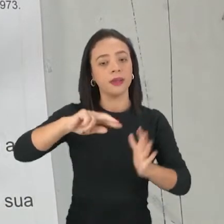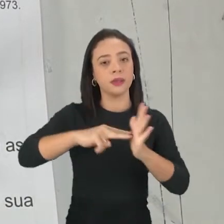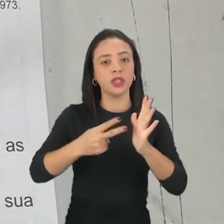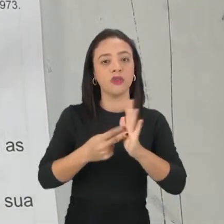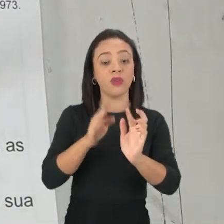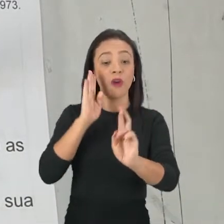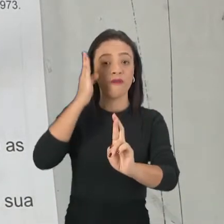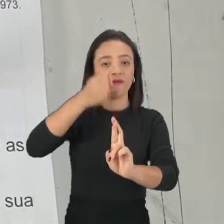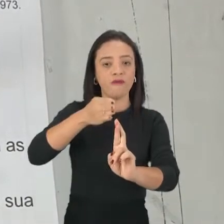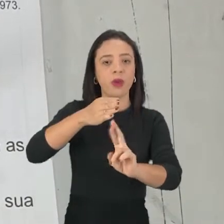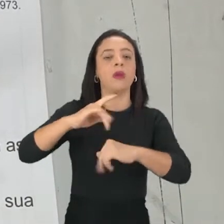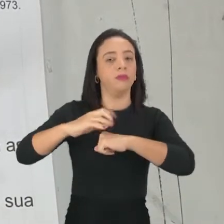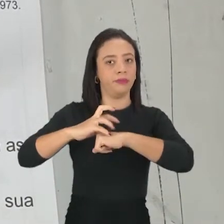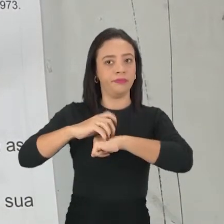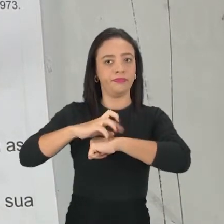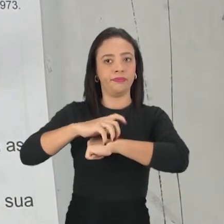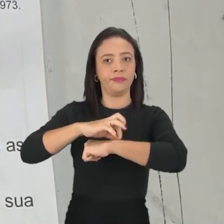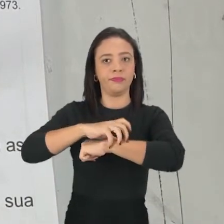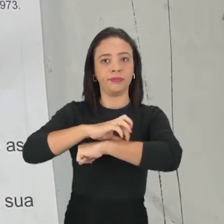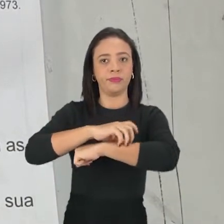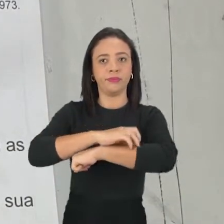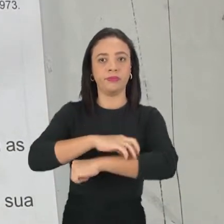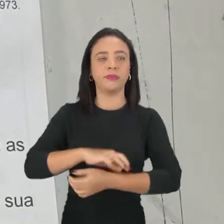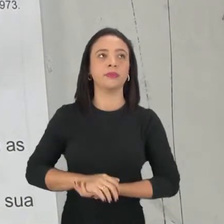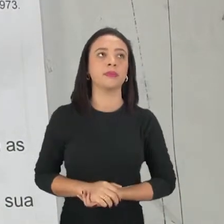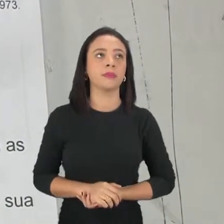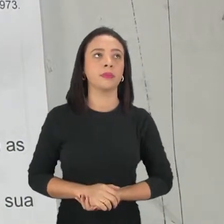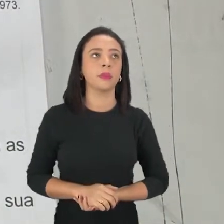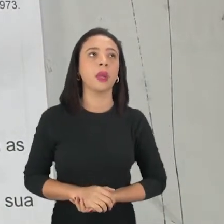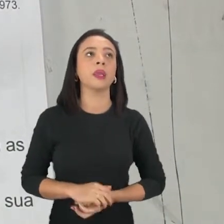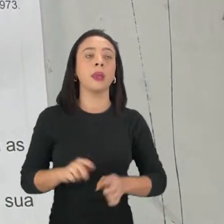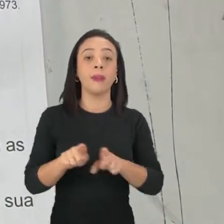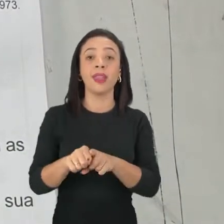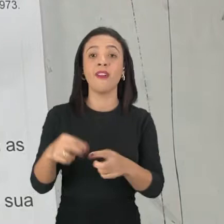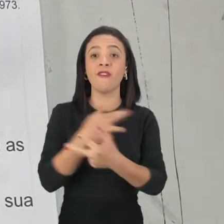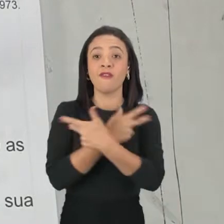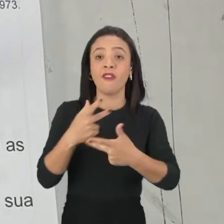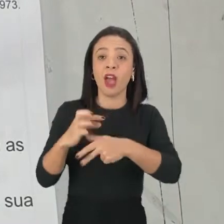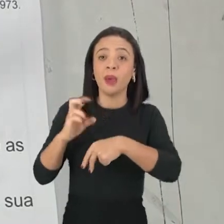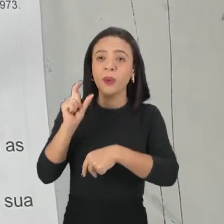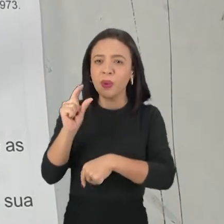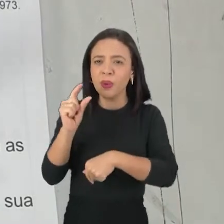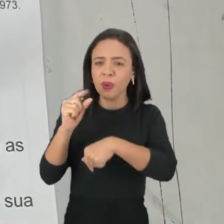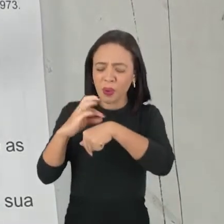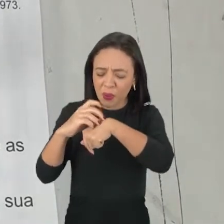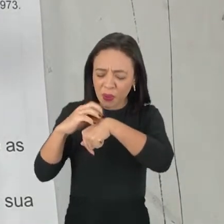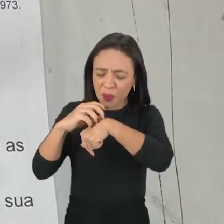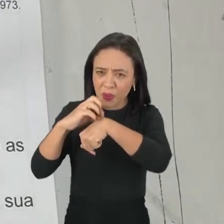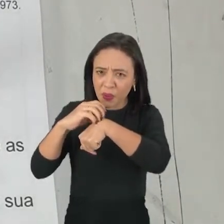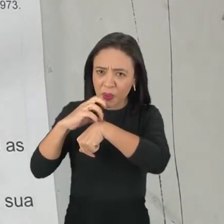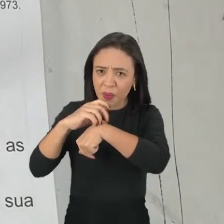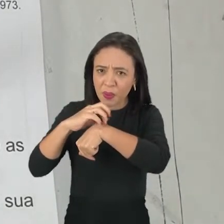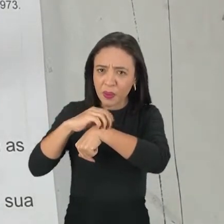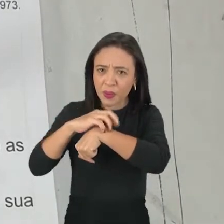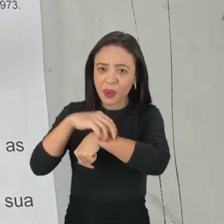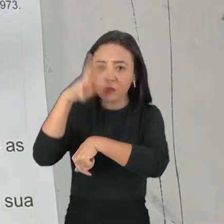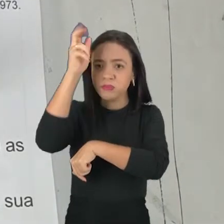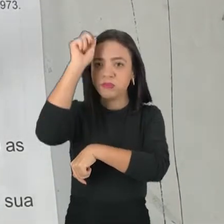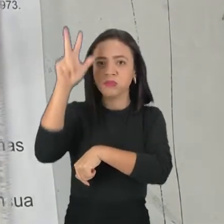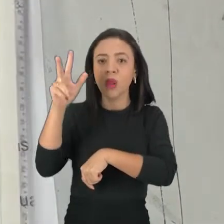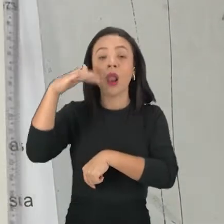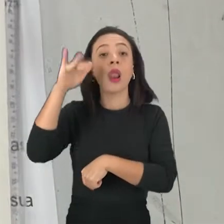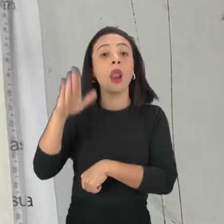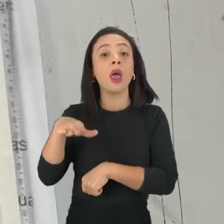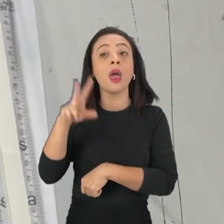Vamos para o próximo a marcação que essa aqui aranhas muito esperto se lembra de que ajudava